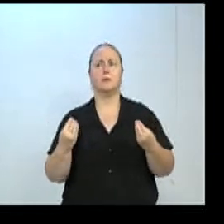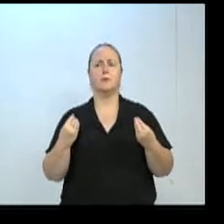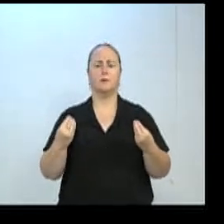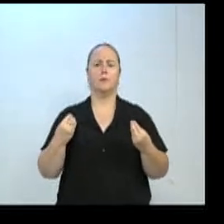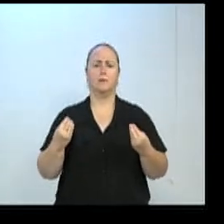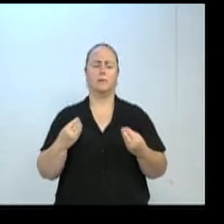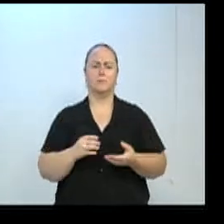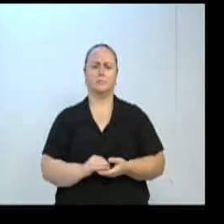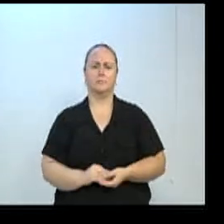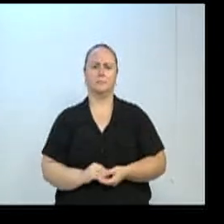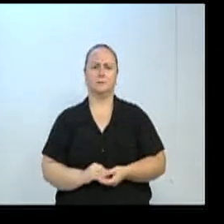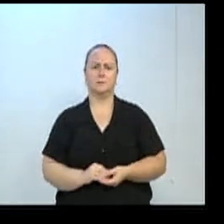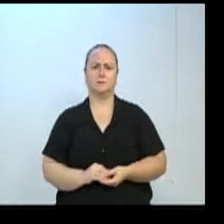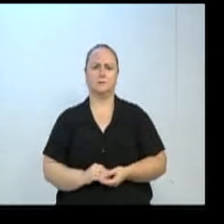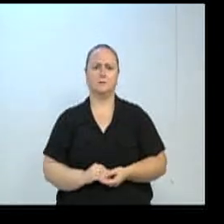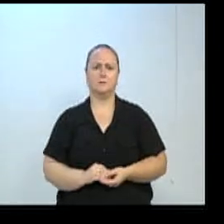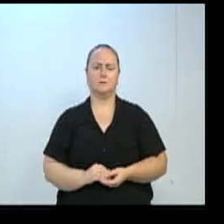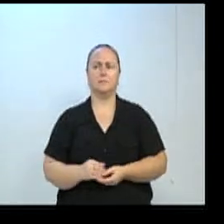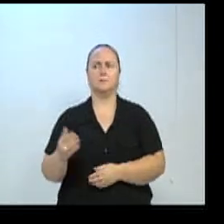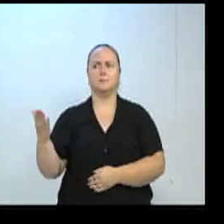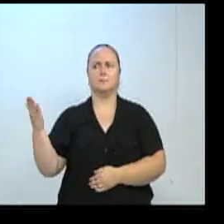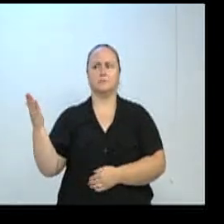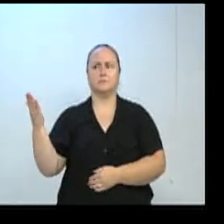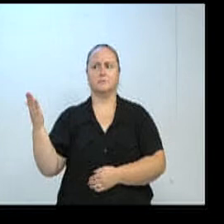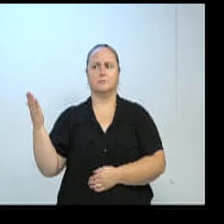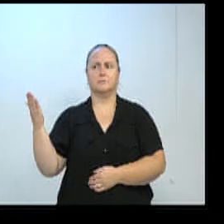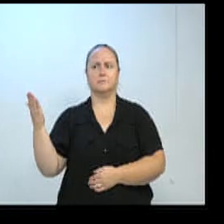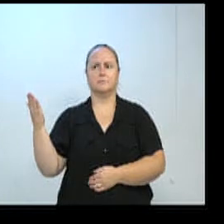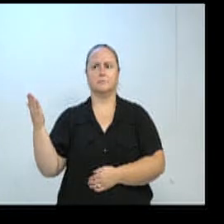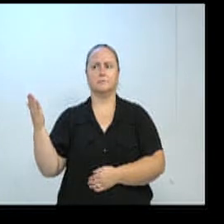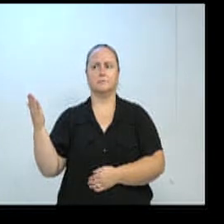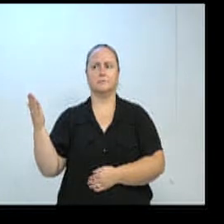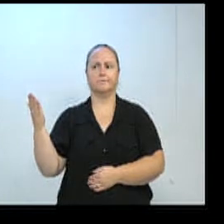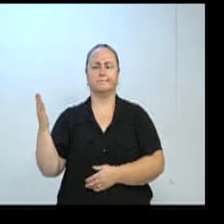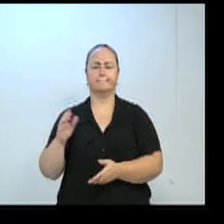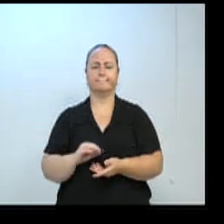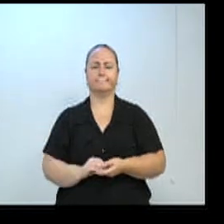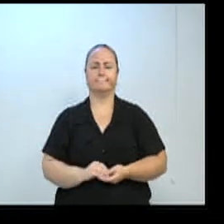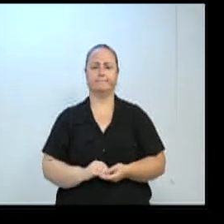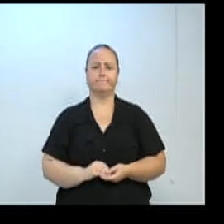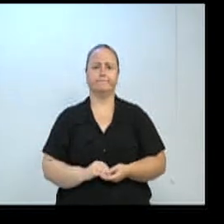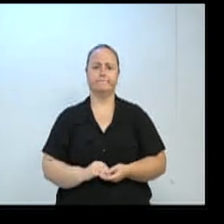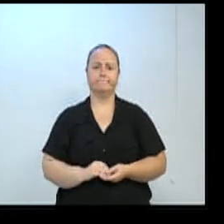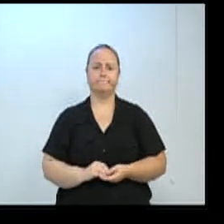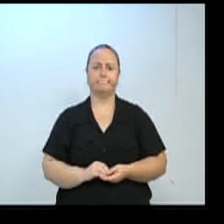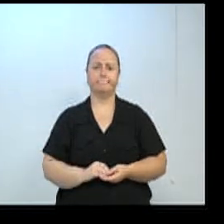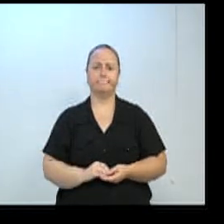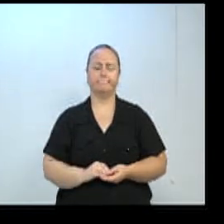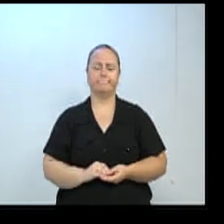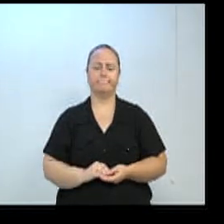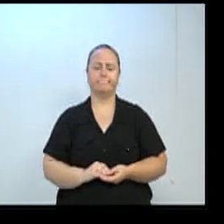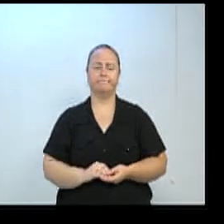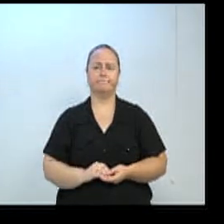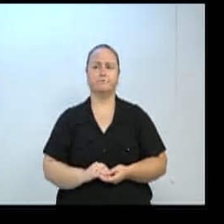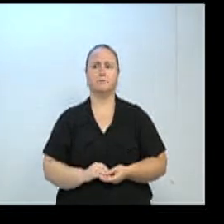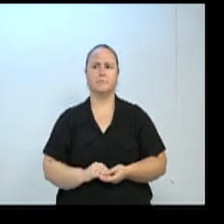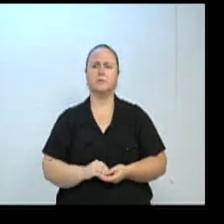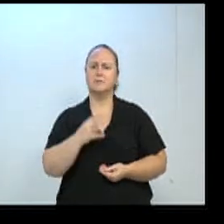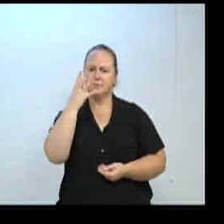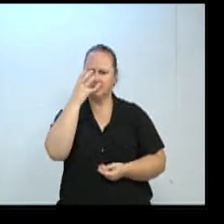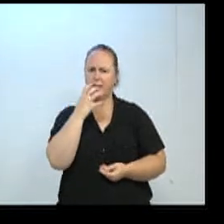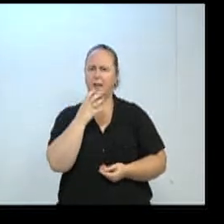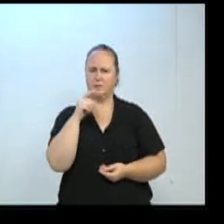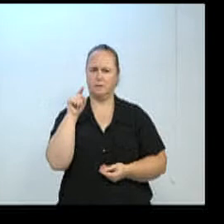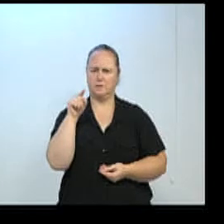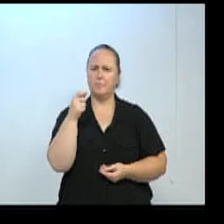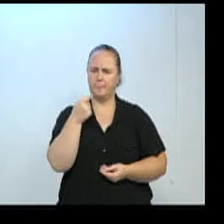ó, eu fui me aprofundar melhor no... Tá? Eu acredito que isso aqui é piada, né?